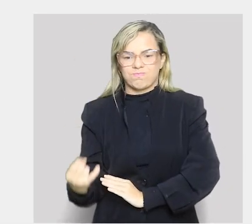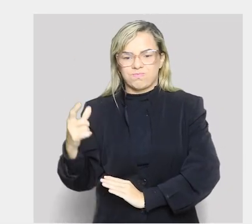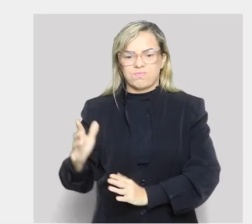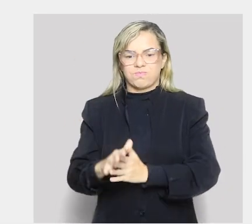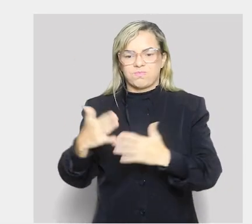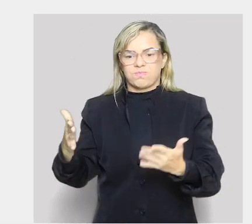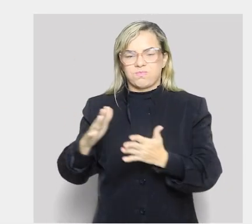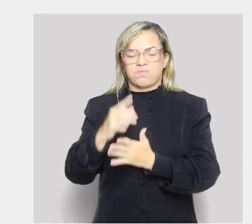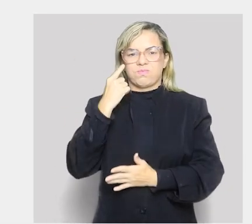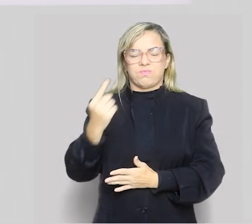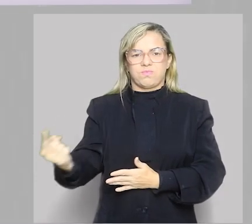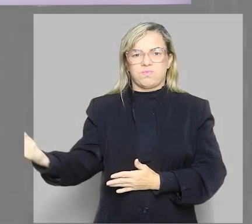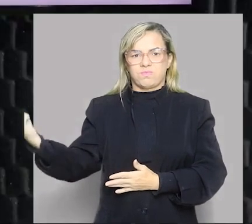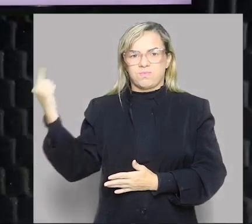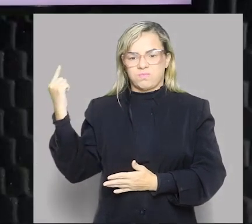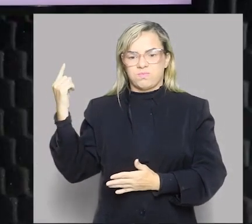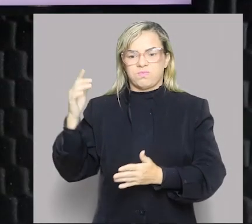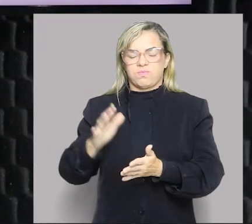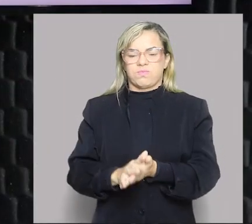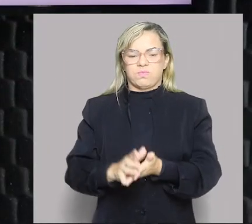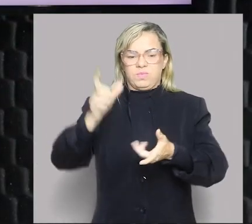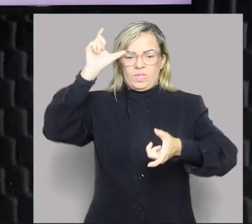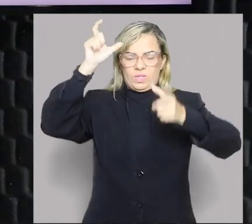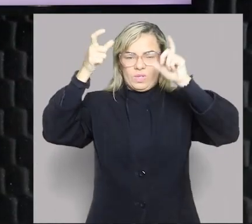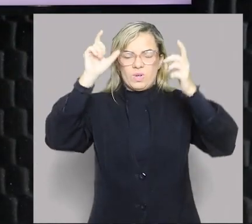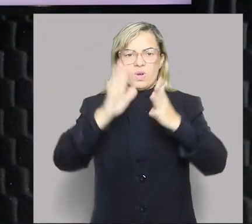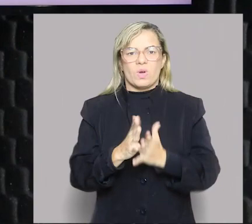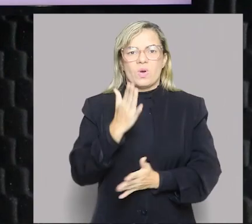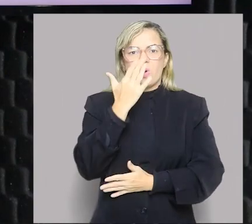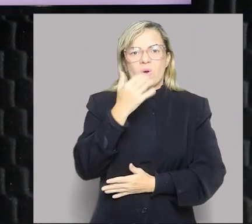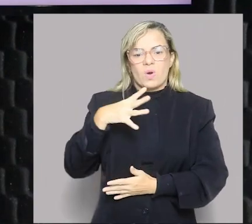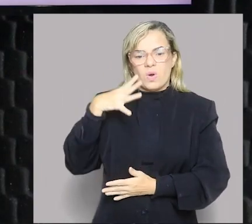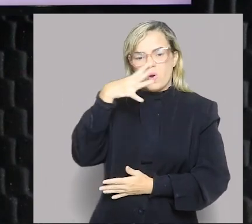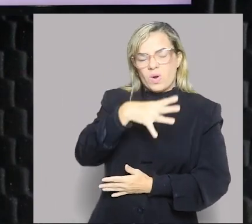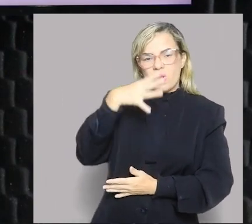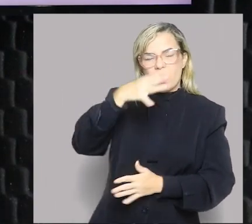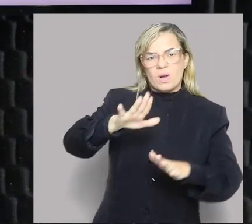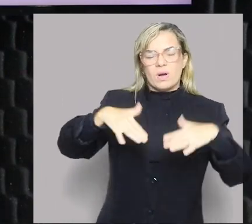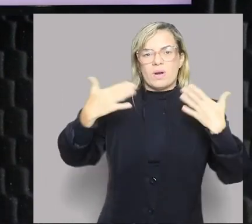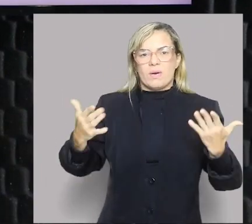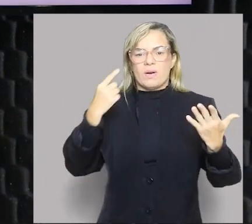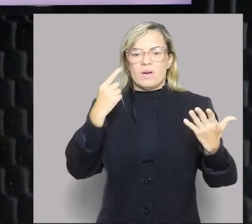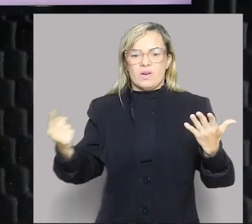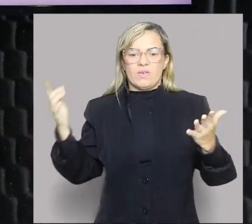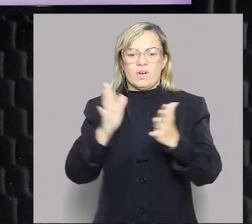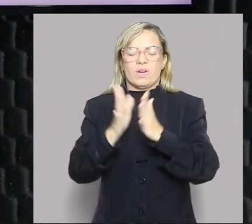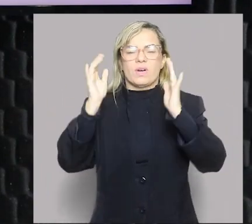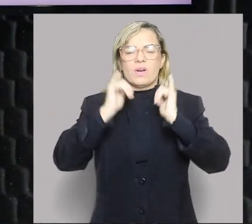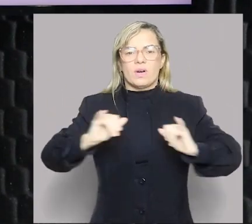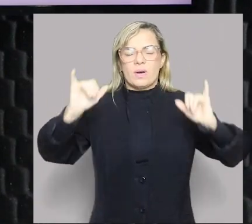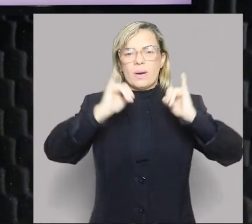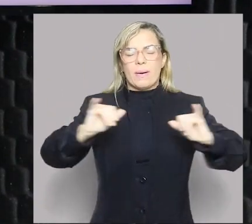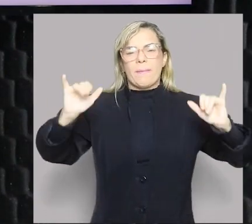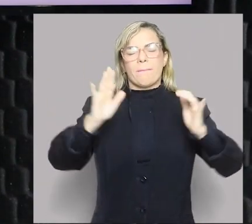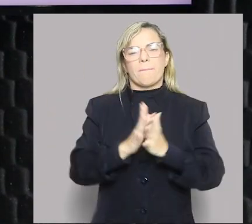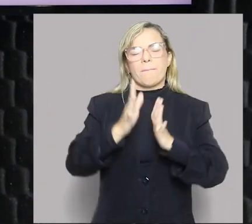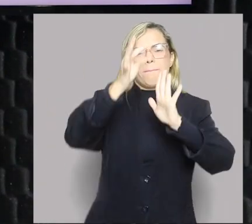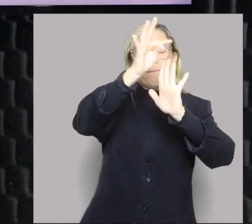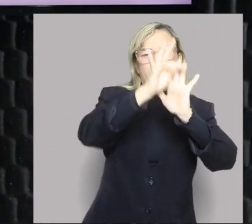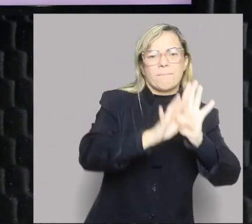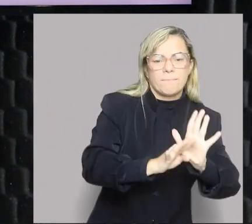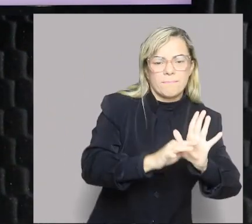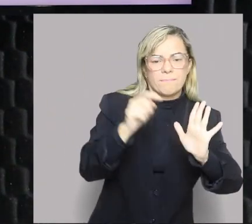do comer compulsivo. O que é que nós temos aqui? Nós temos um texto de natureza informativa. É um texto